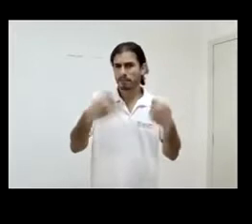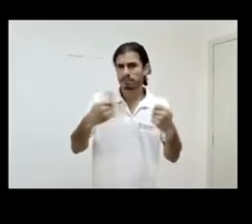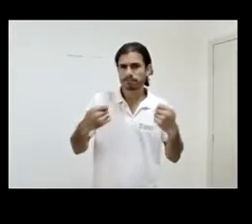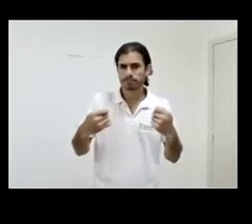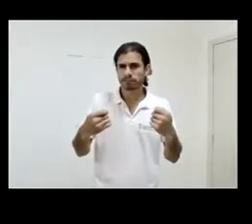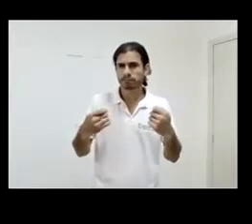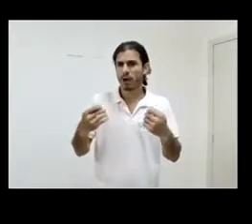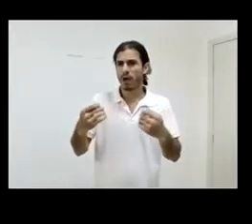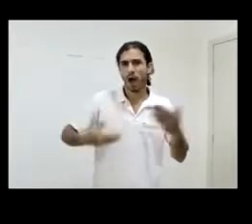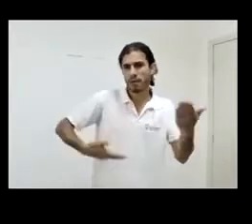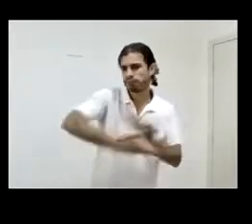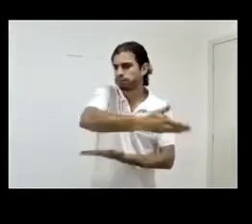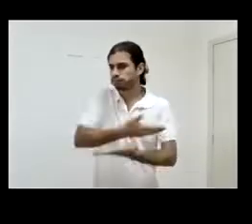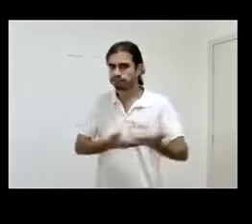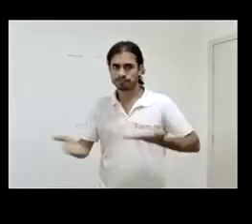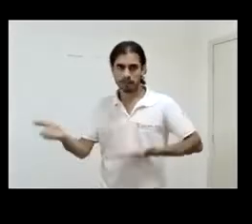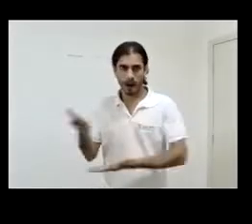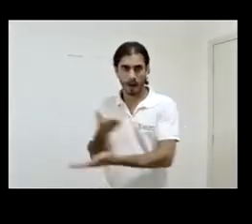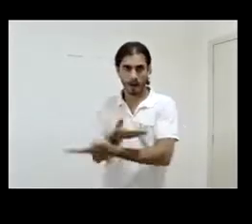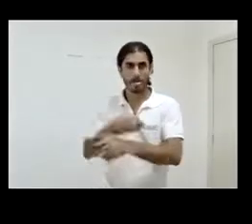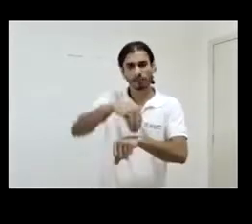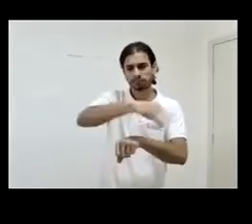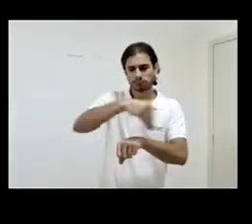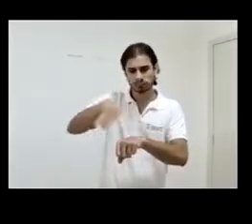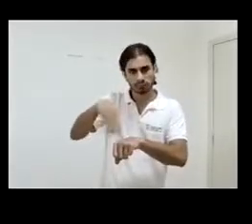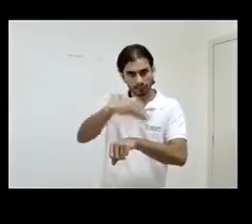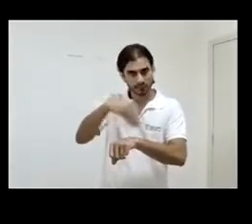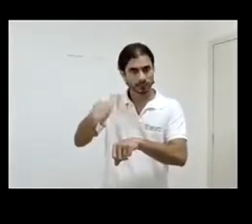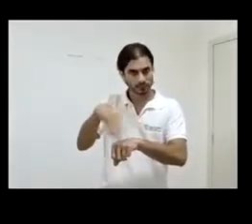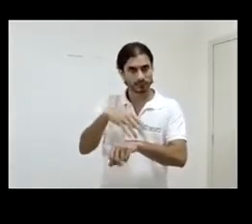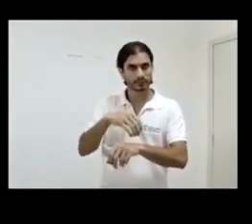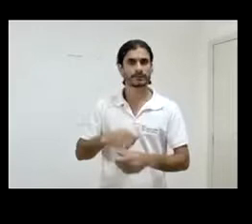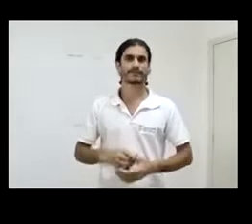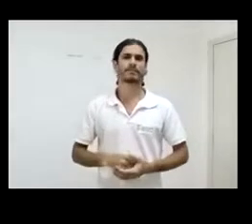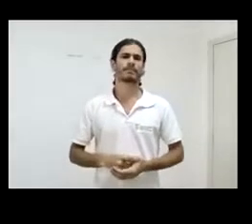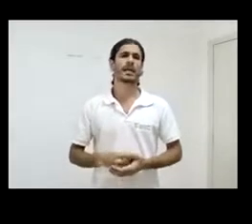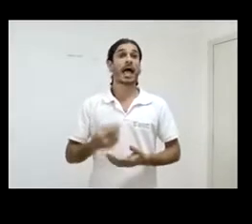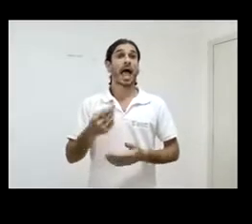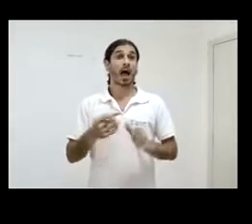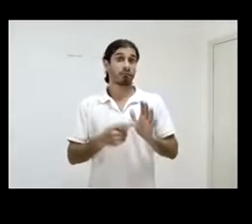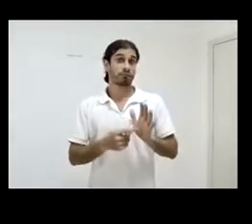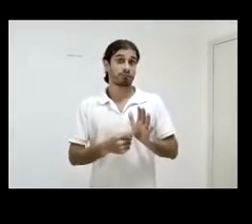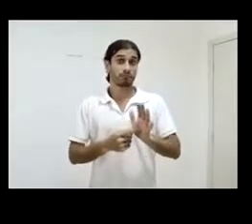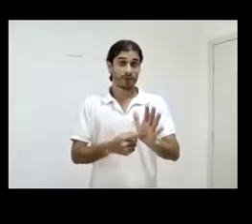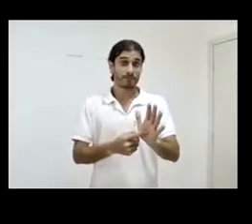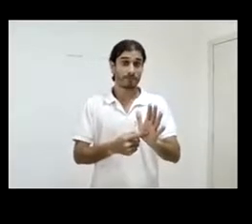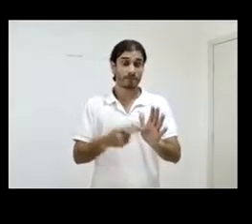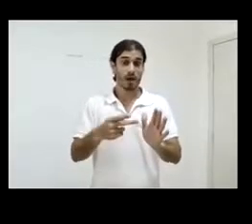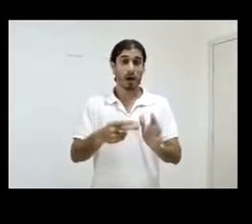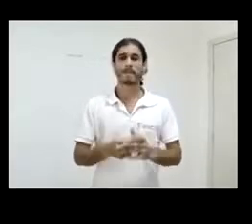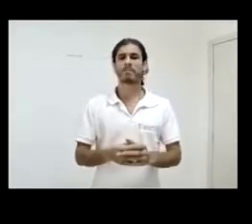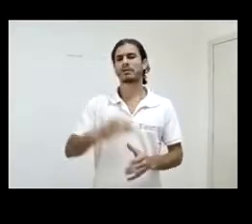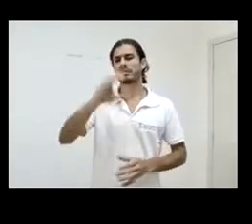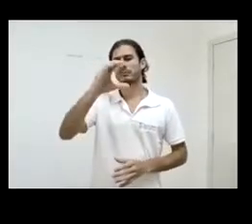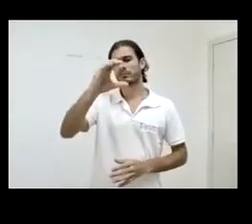e tecnológico, e aí eu cito Costa, que fala que para que aconteça a inclusão nas bibliotecas, o